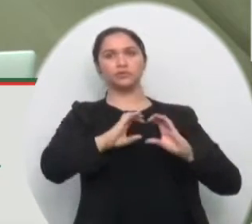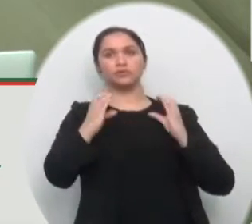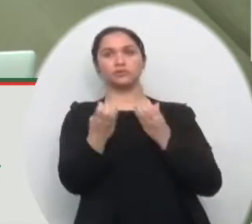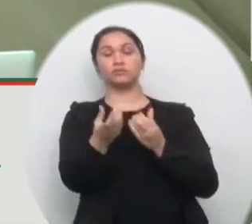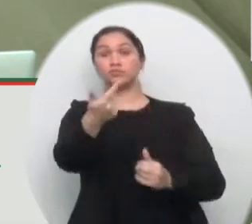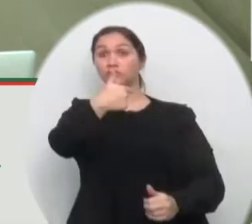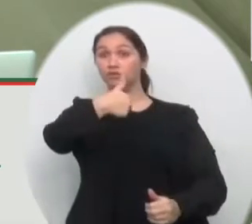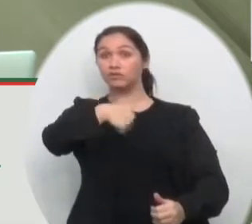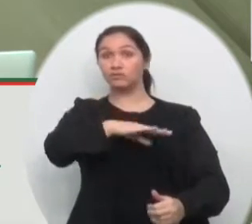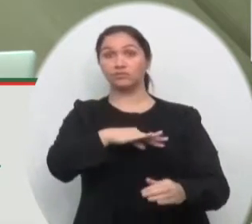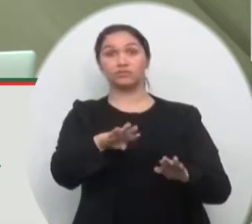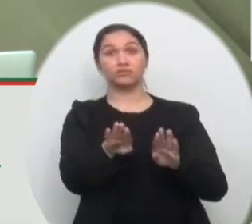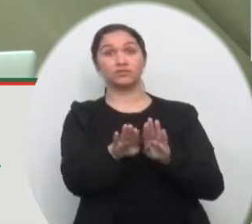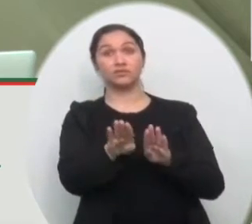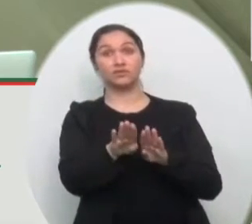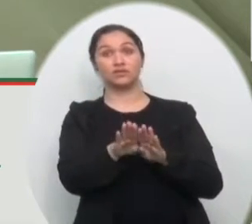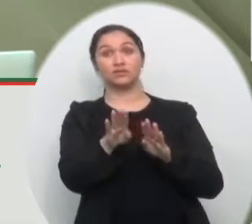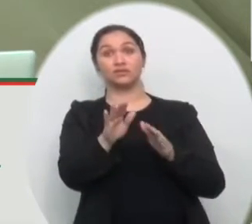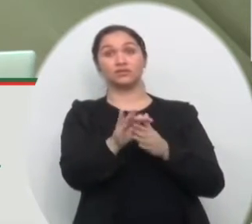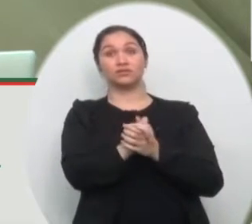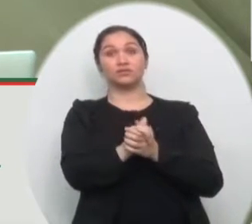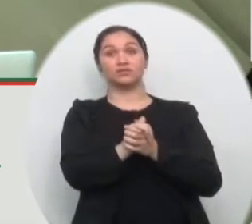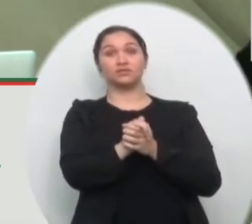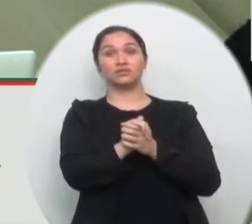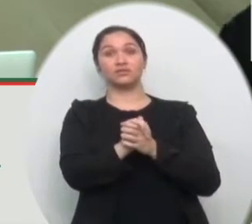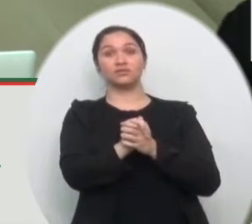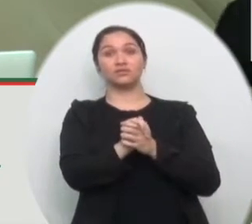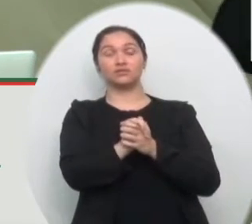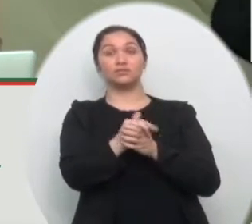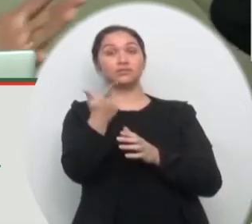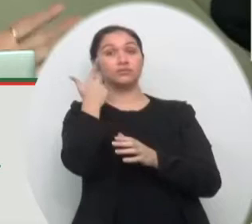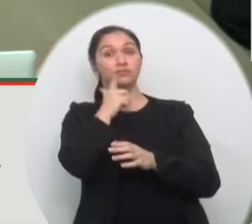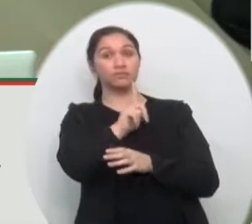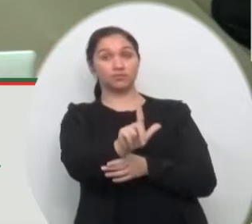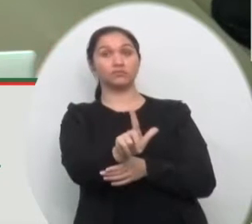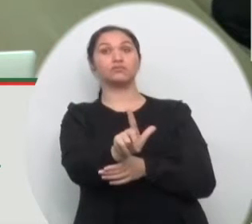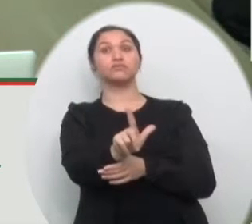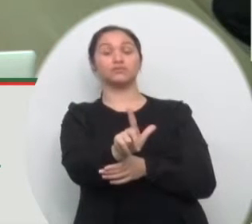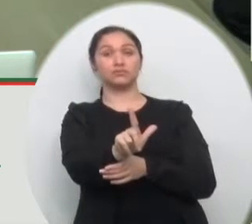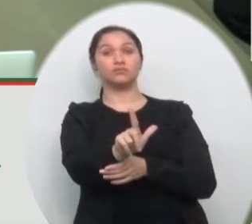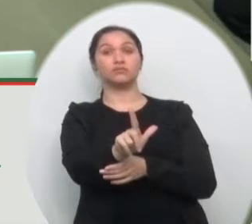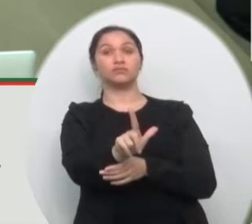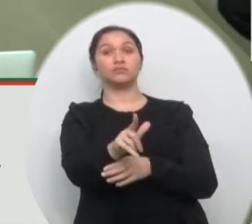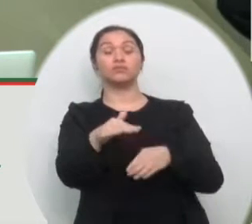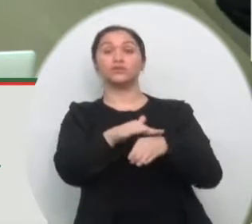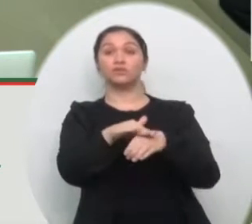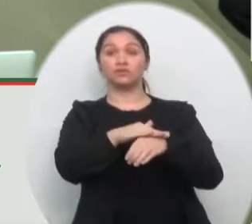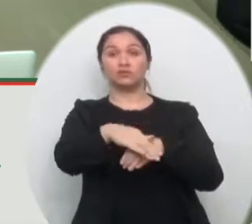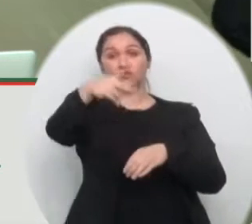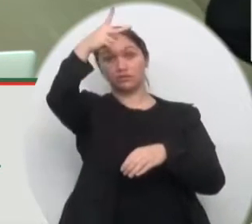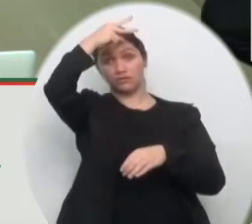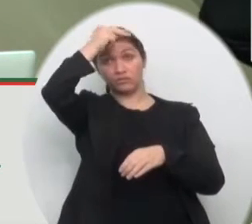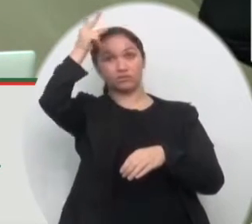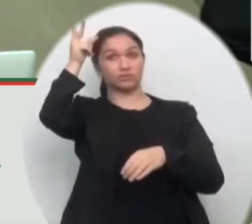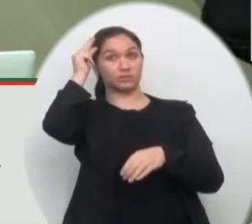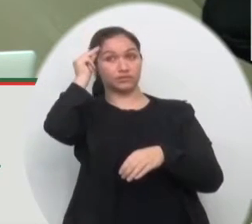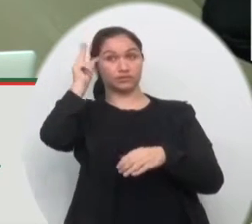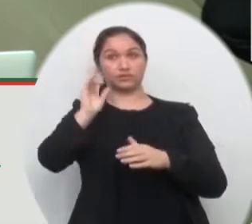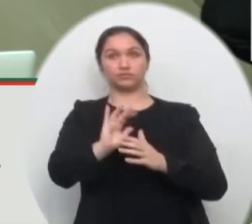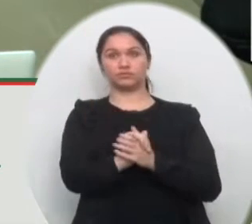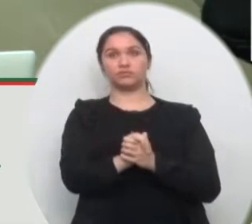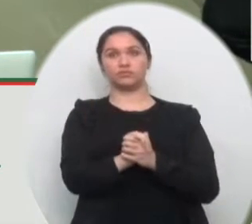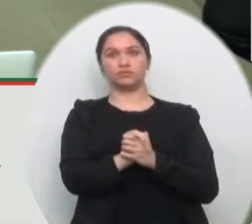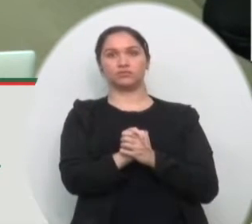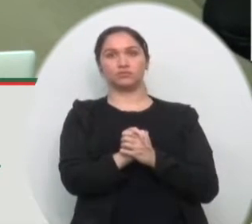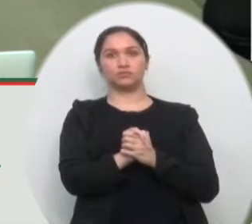né? Errado, né? Fizemos tudo errado. Porque nós não precisávamos fazer isso. Porque nós somos moradores de lá e já estava tudo